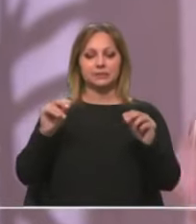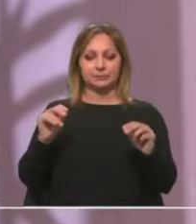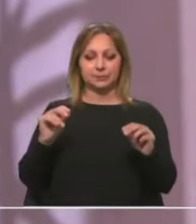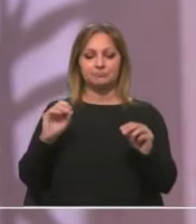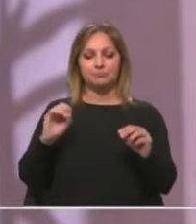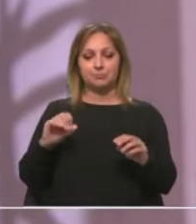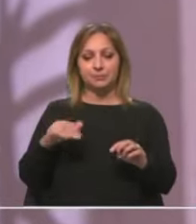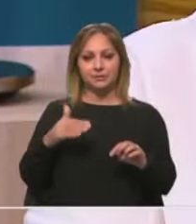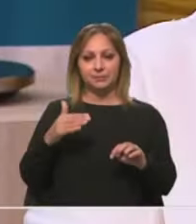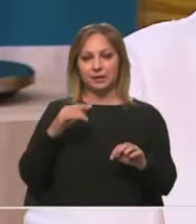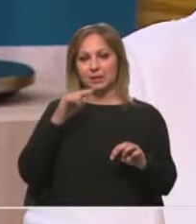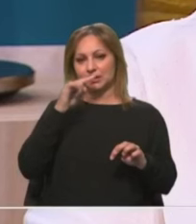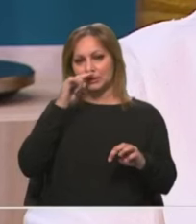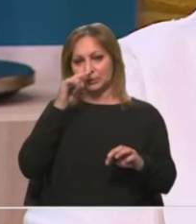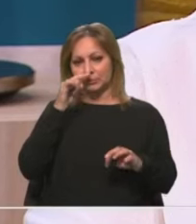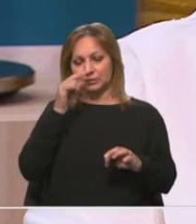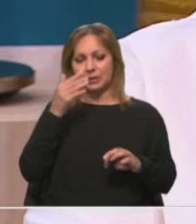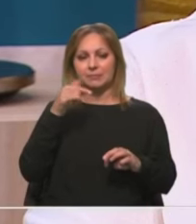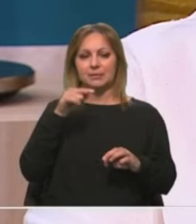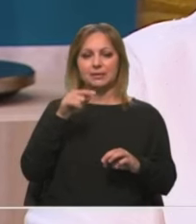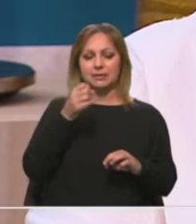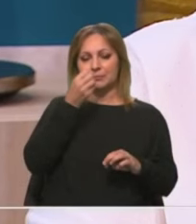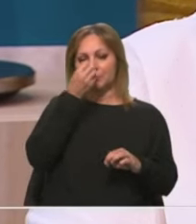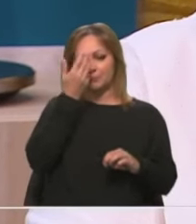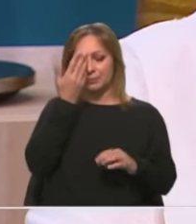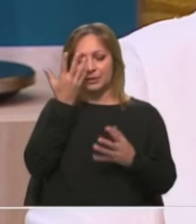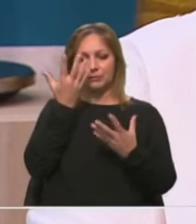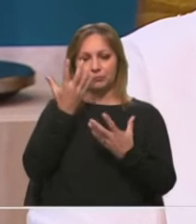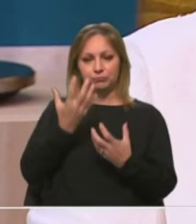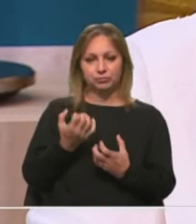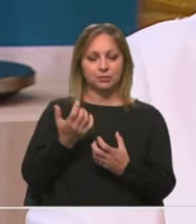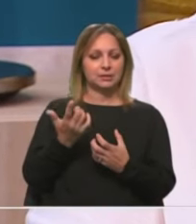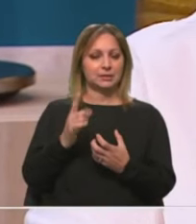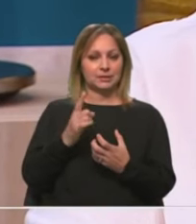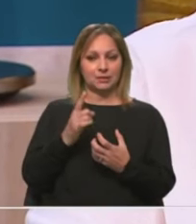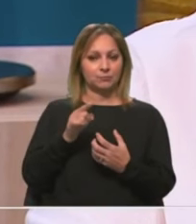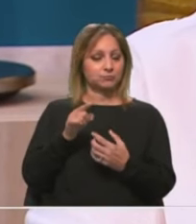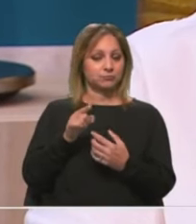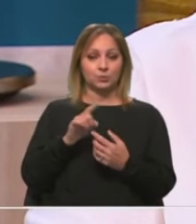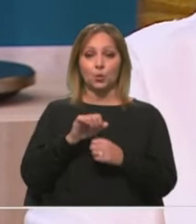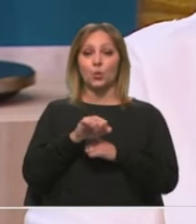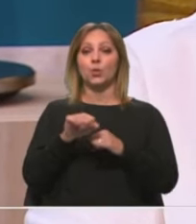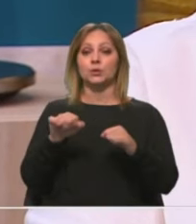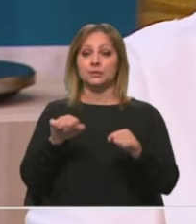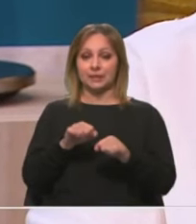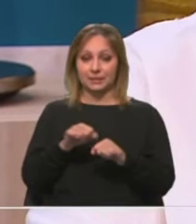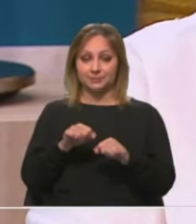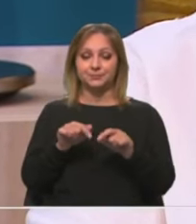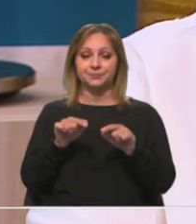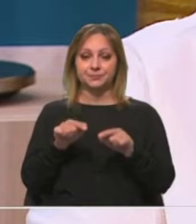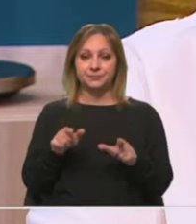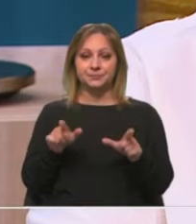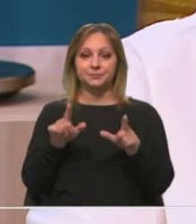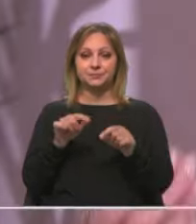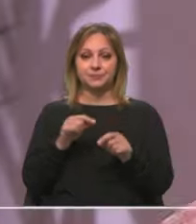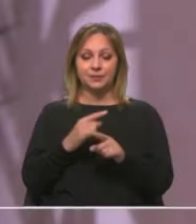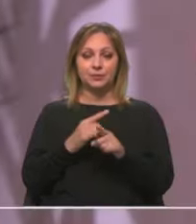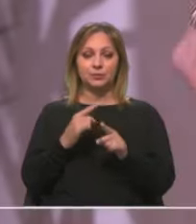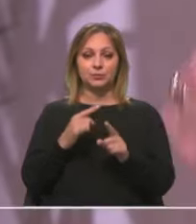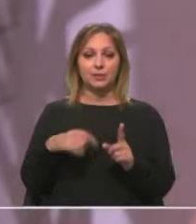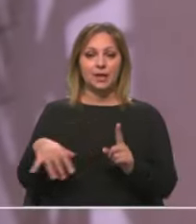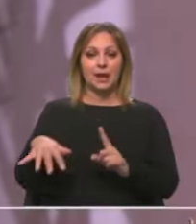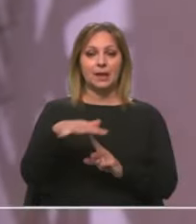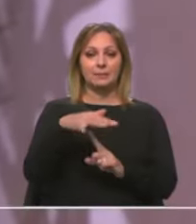principalmente na casa de banho. Ah, mas será que a planta não vai murchar? Não, até pelo contrário. E também porque é dos